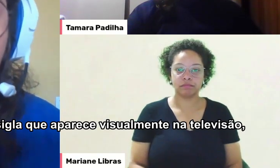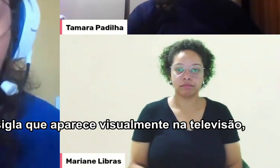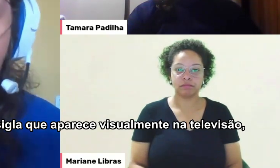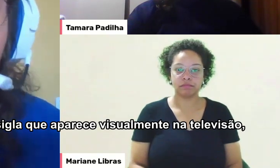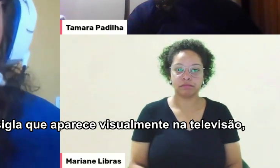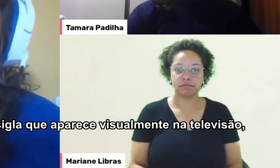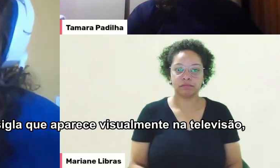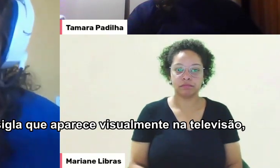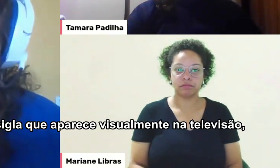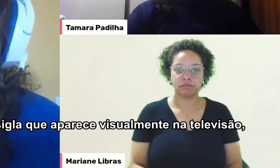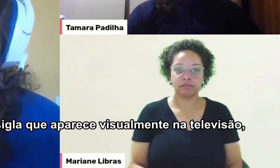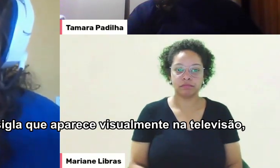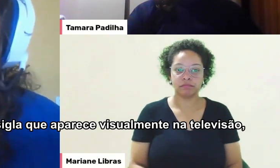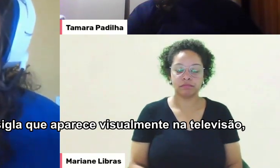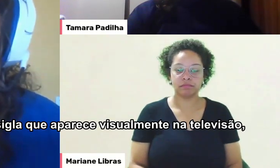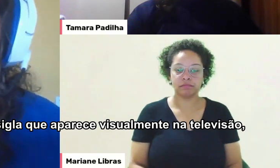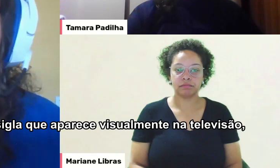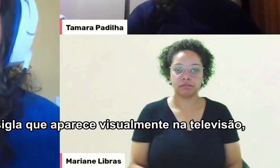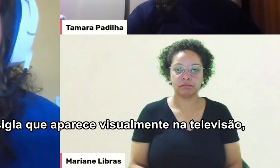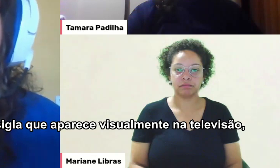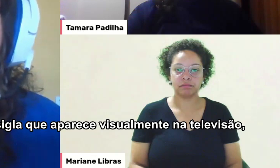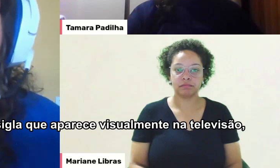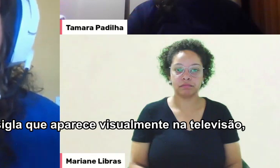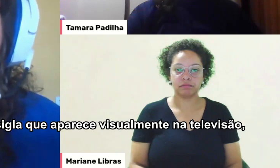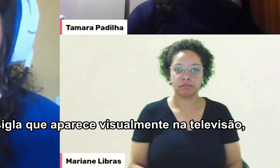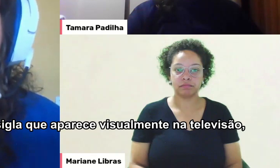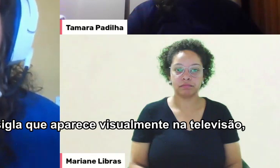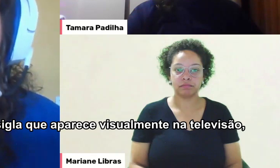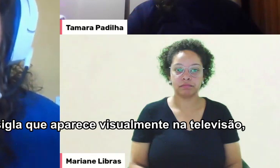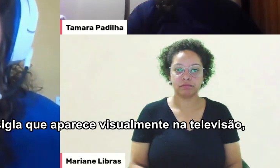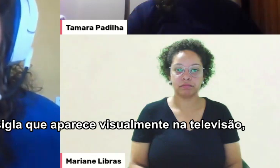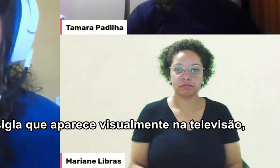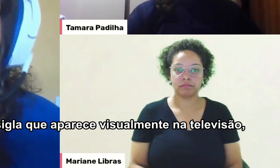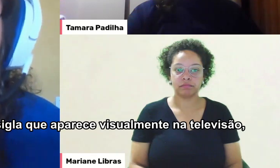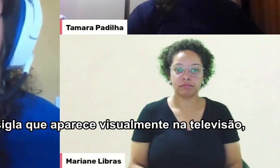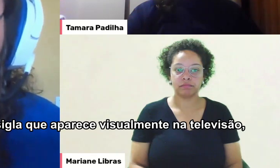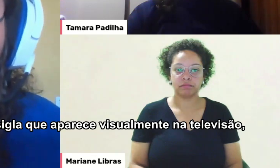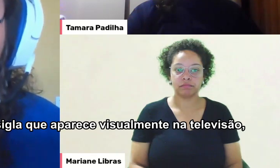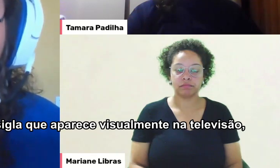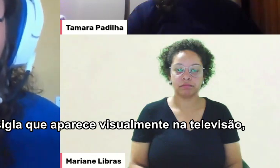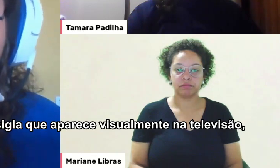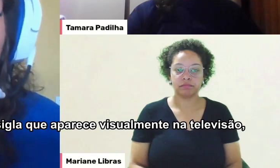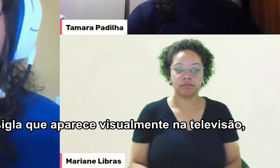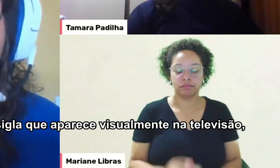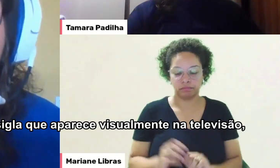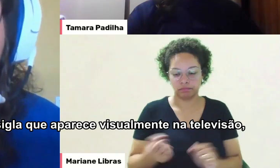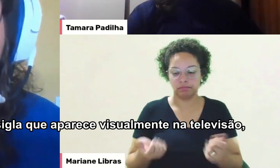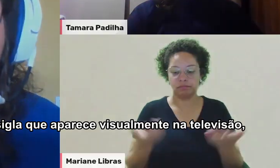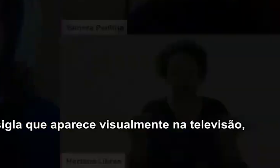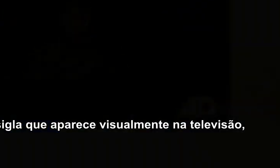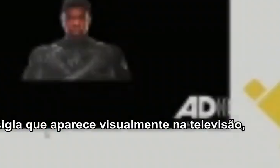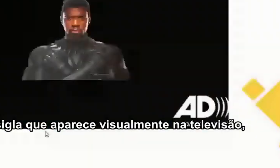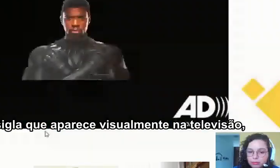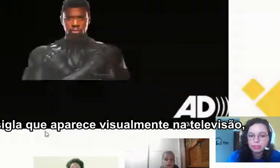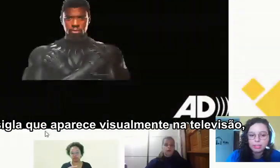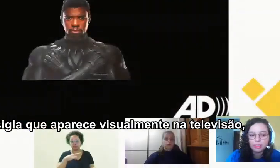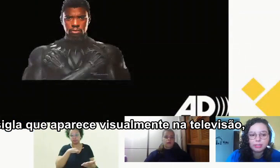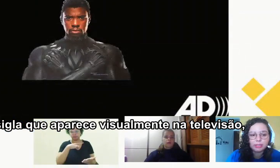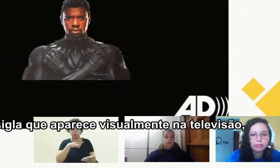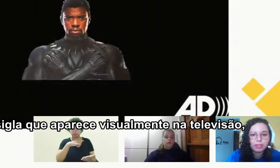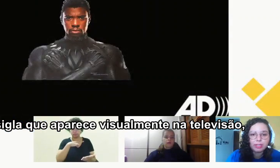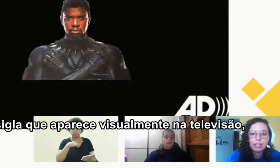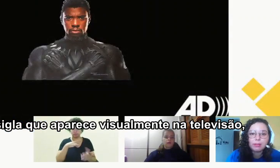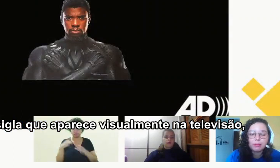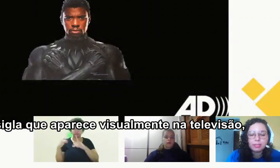Acho que sim, né, Rô? Nesse caso aqui, a audiodescrição foi específica para esse contexto em si da imagem, tá bom? E